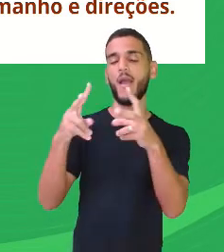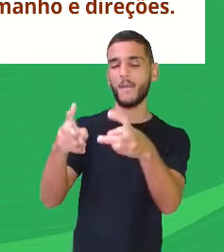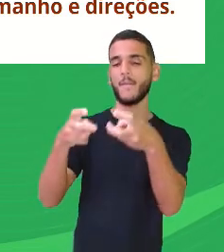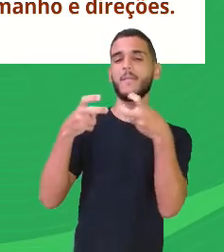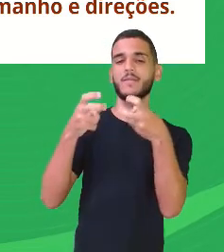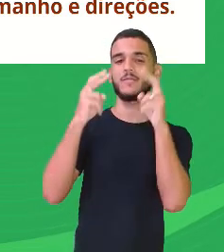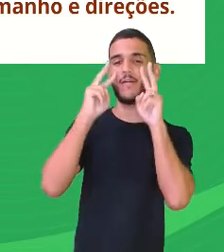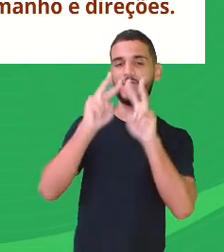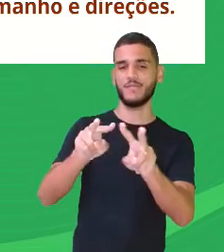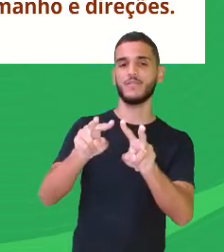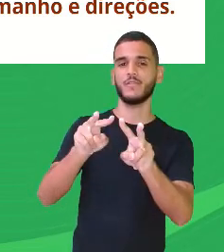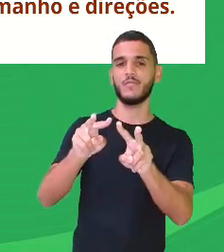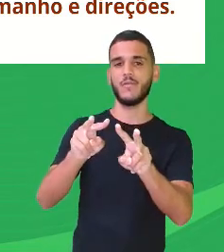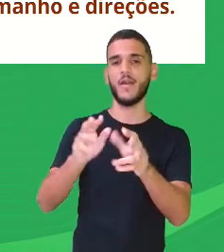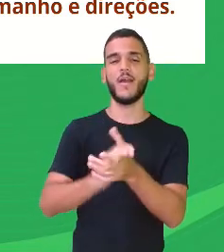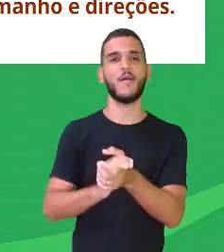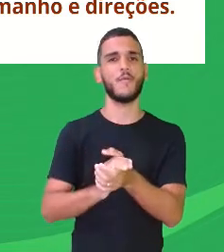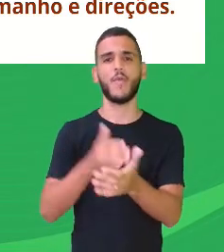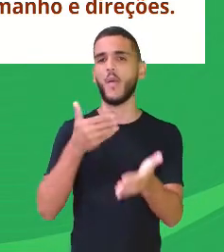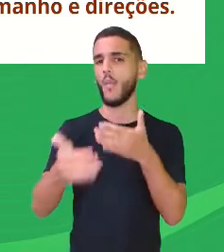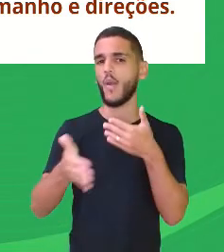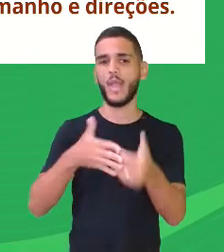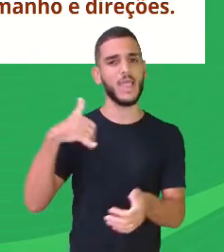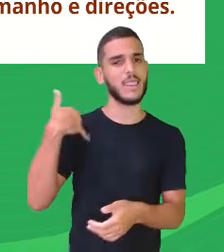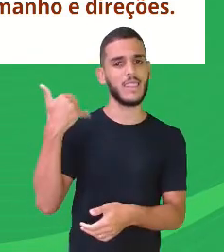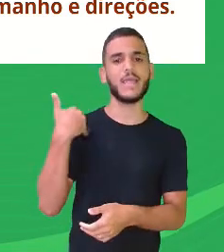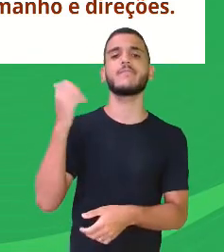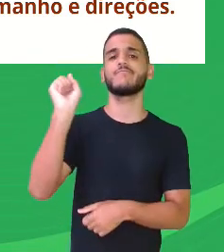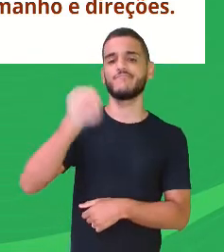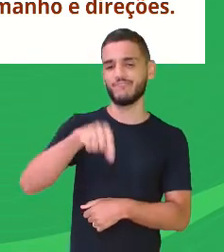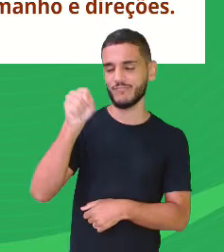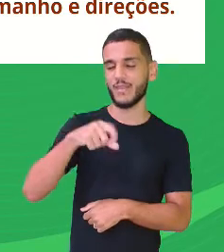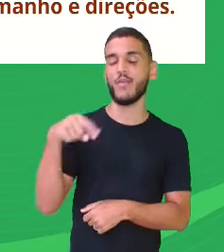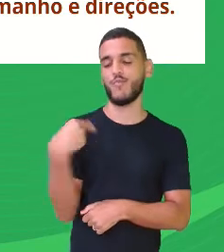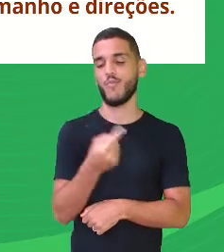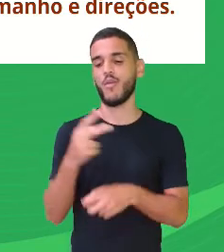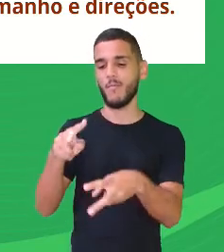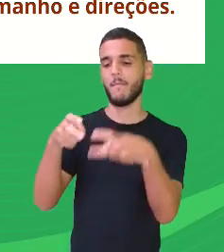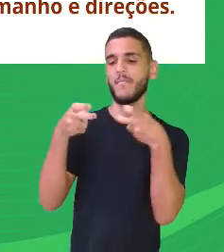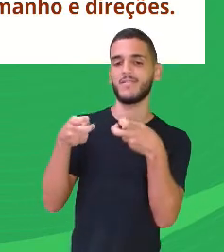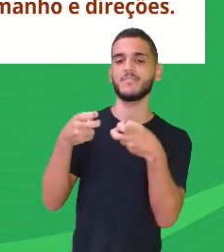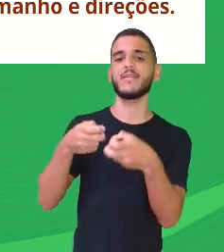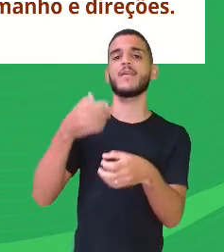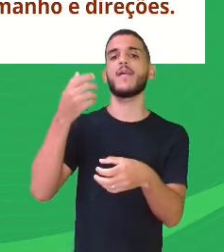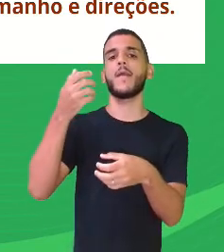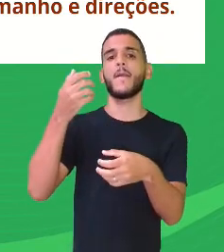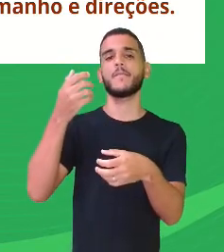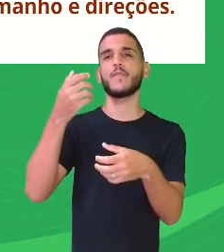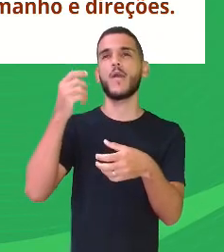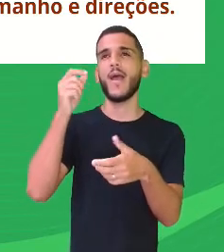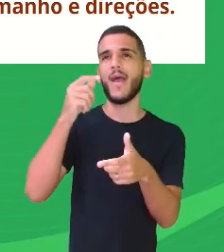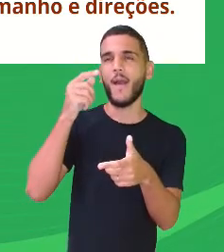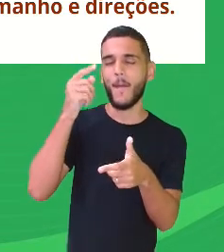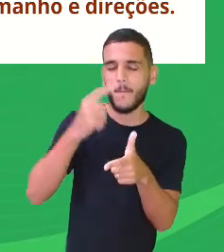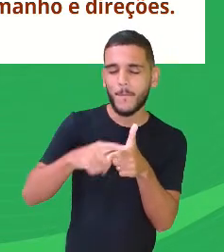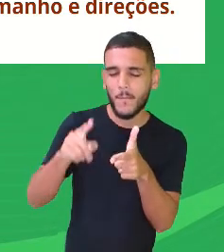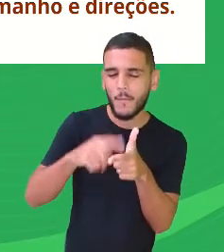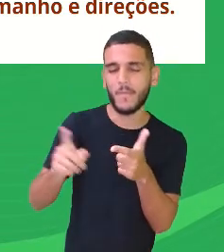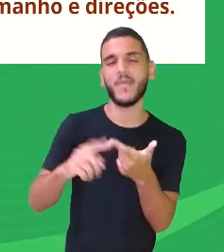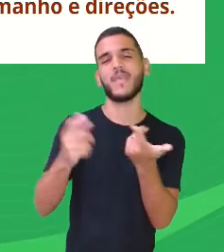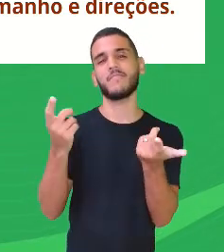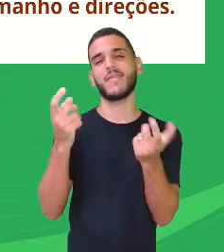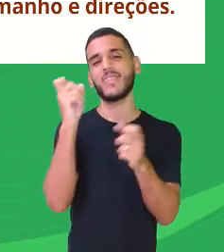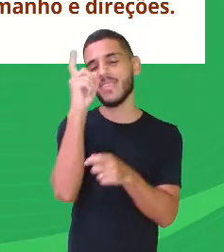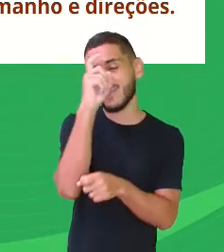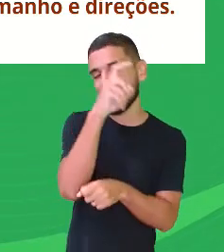mas independente da idade, sim, a gente vai perceber a necessidade, a gente vai perceber a lacuna, a carência, e aí